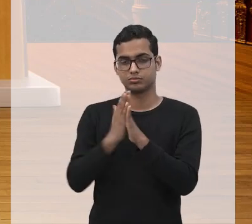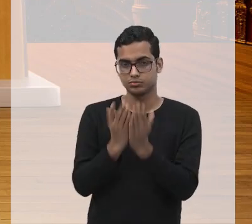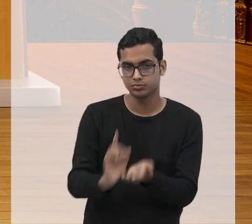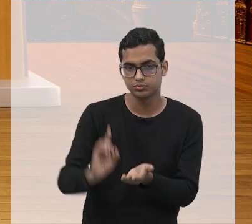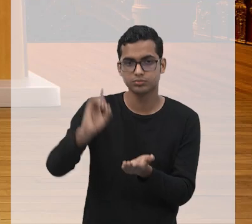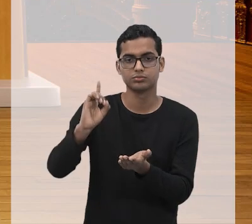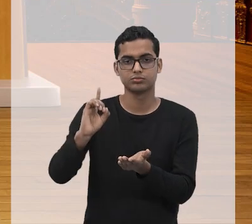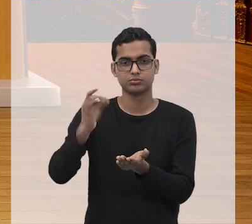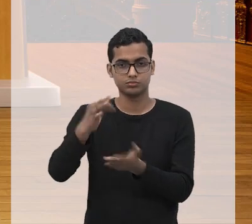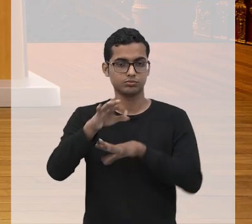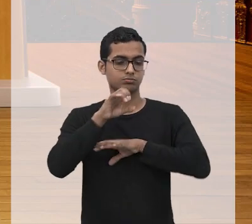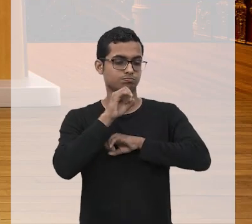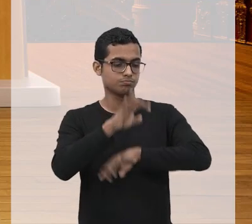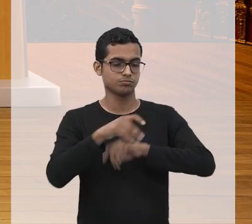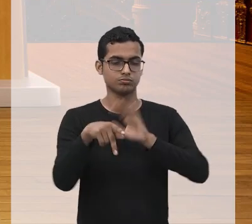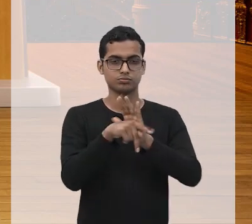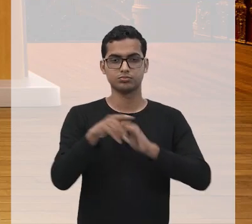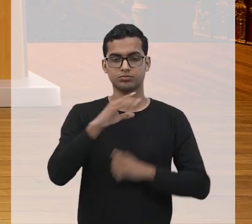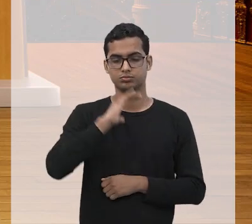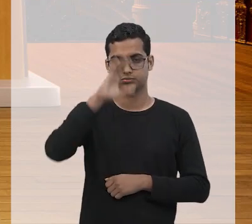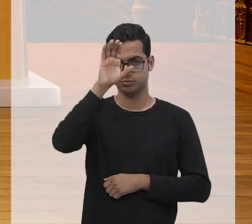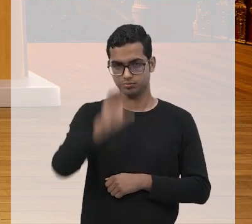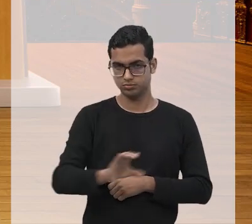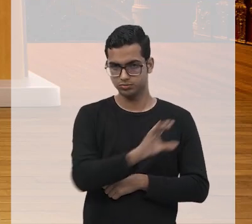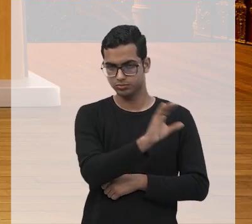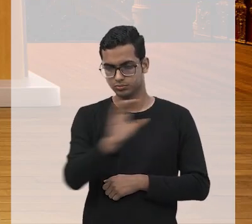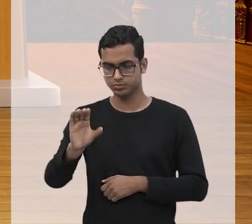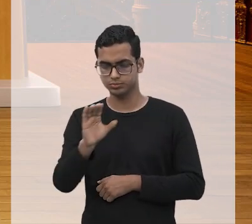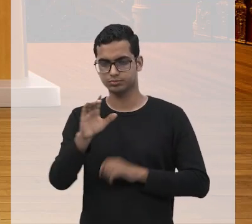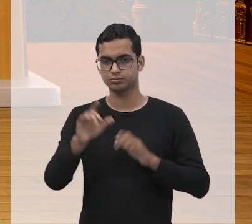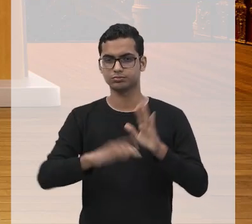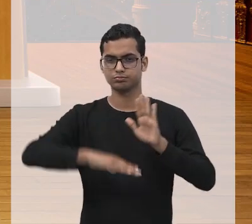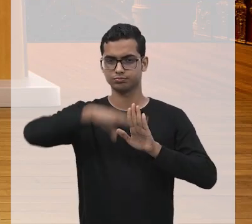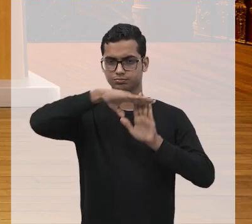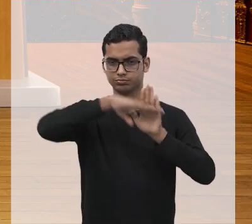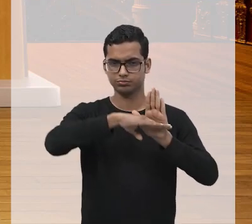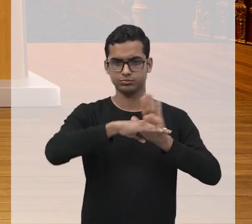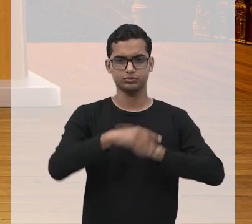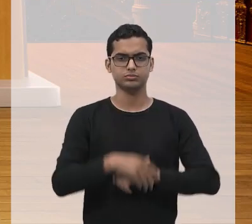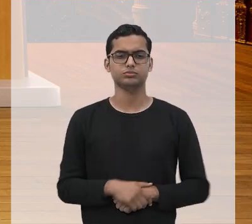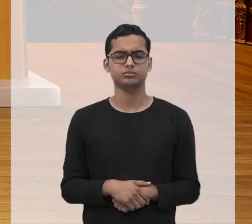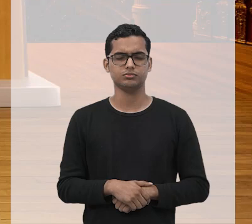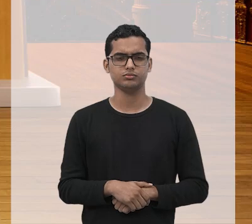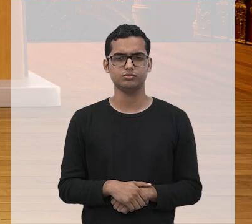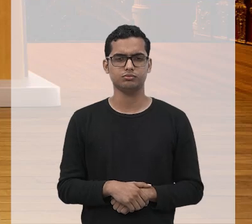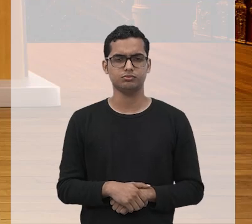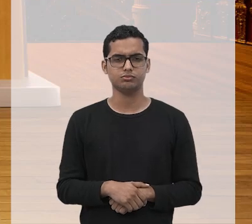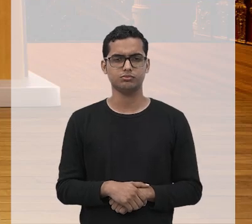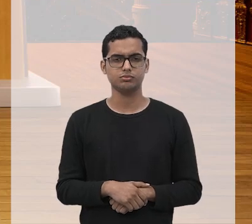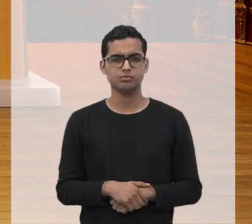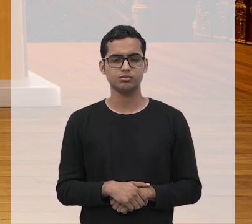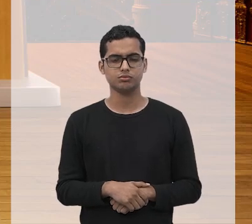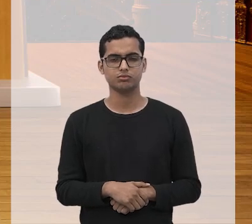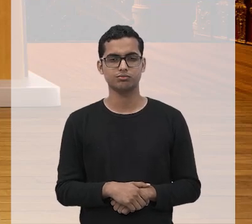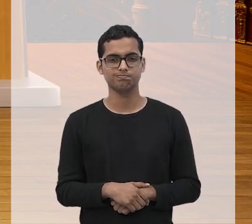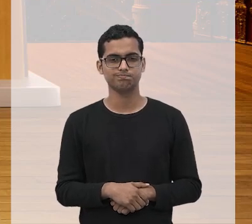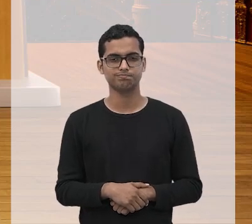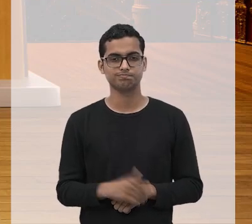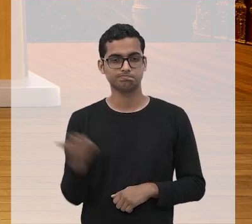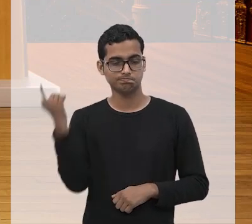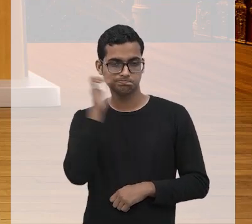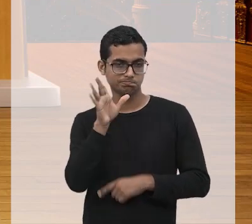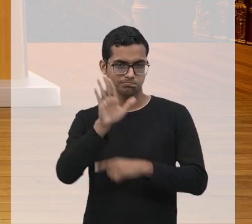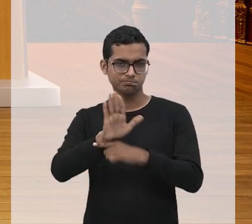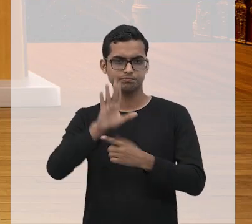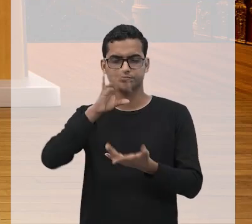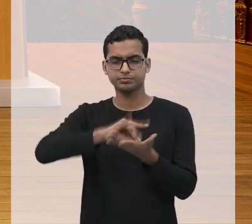era a catequização. E para eles ajudar nesse processo de catequização, eles